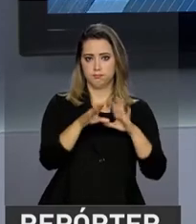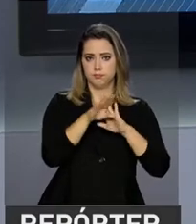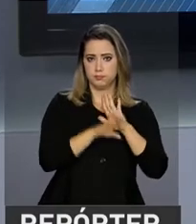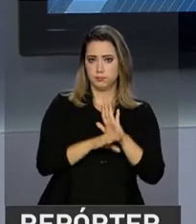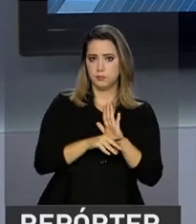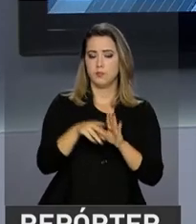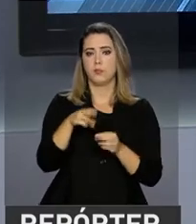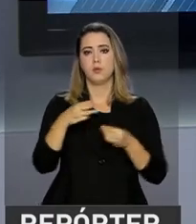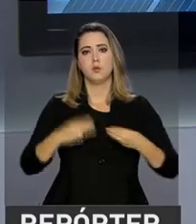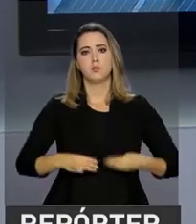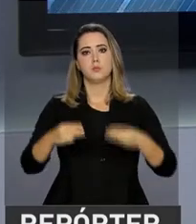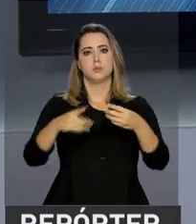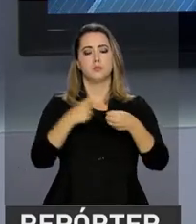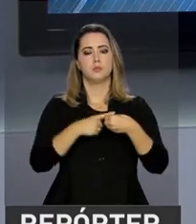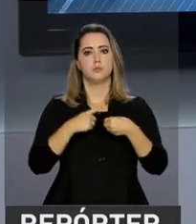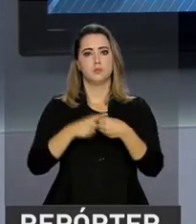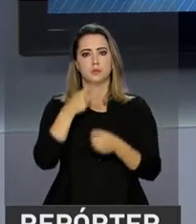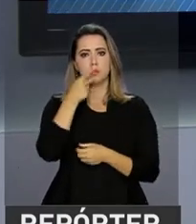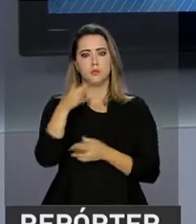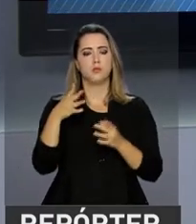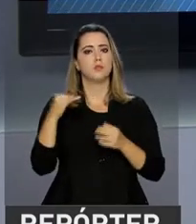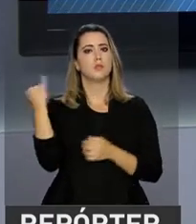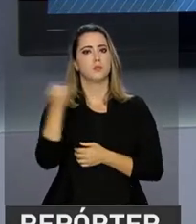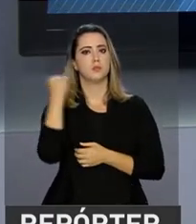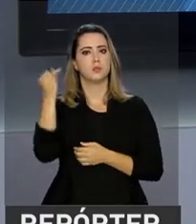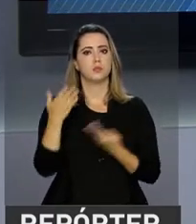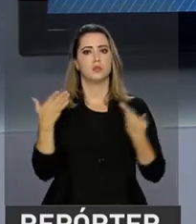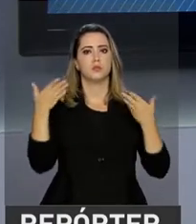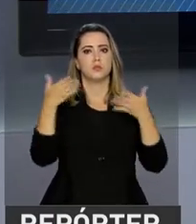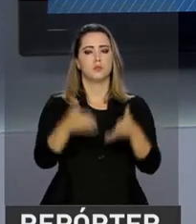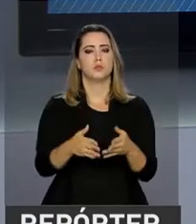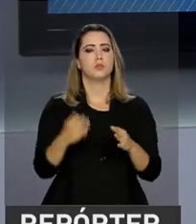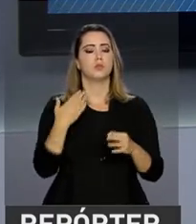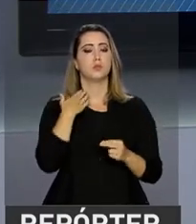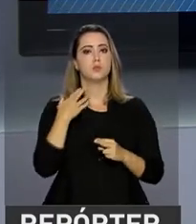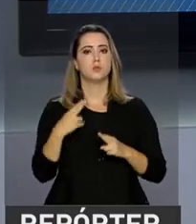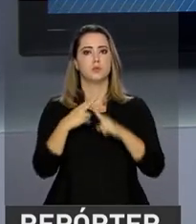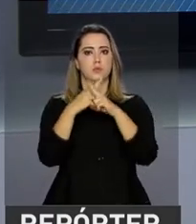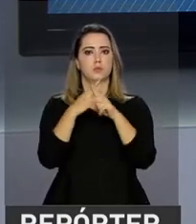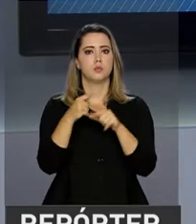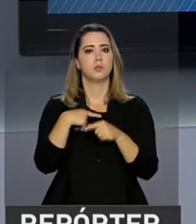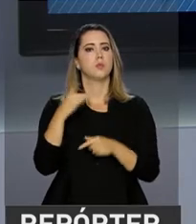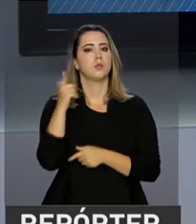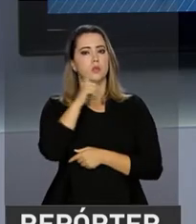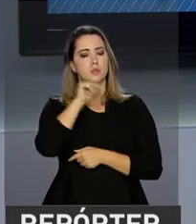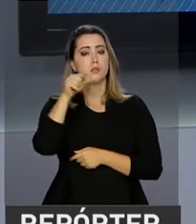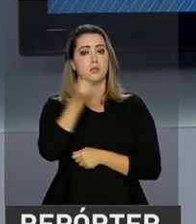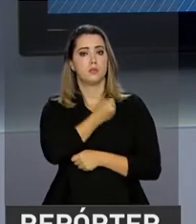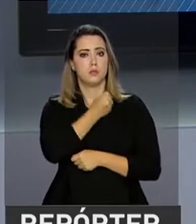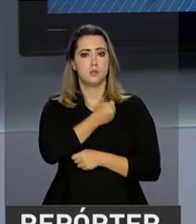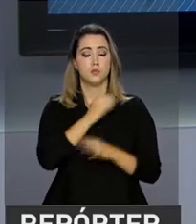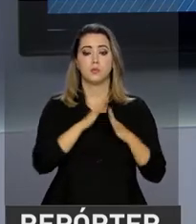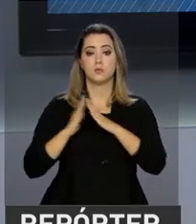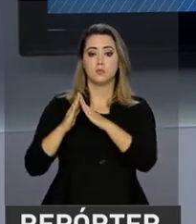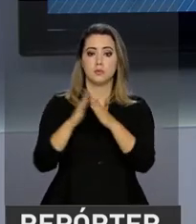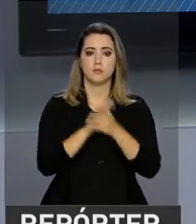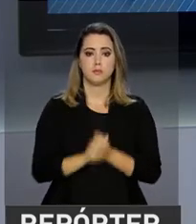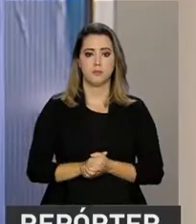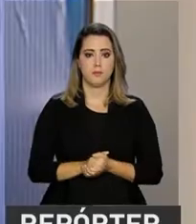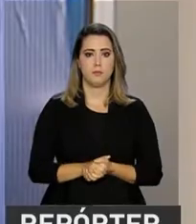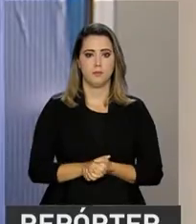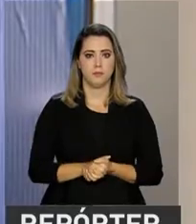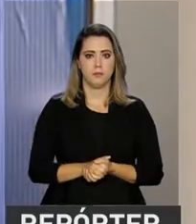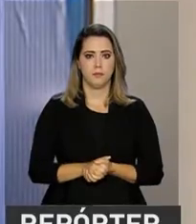das Cidades, Bruno Araújo, destacou a participação da Caixa Econômica Federal para atingir esse número de moradias.